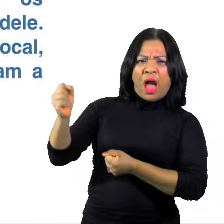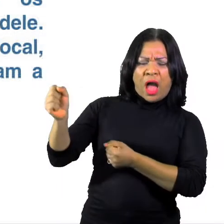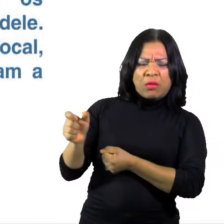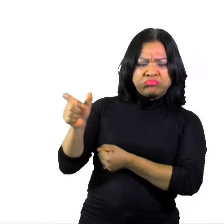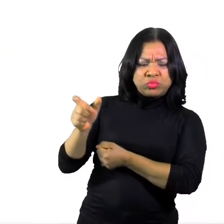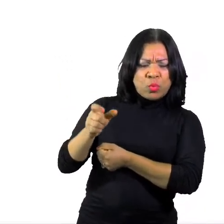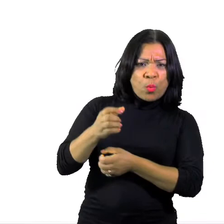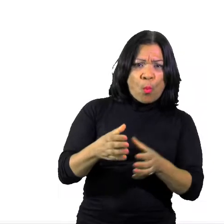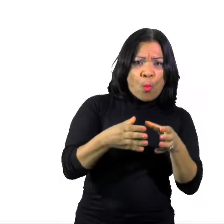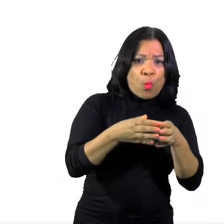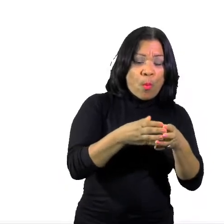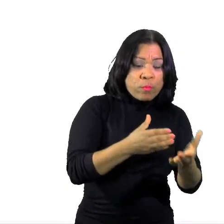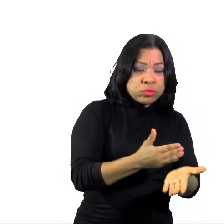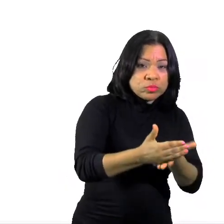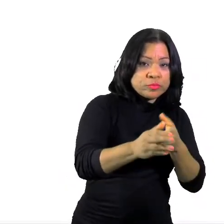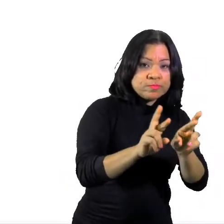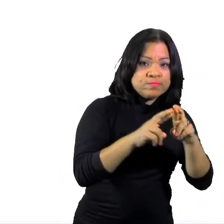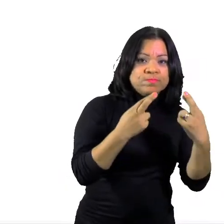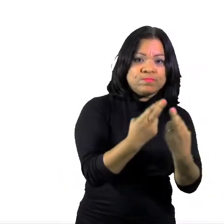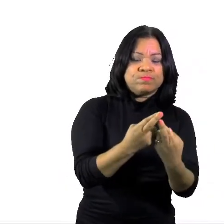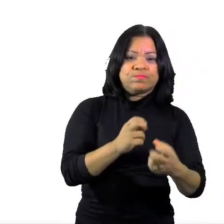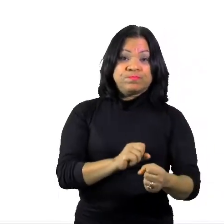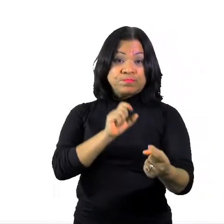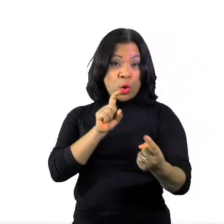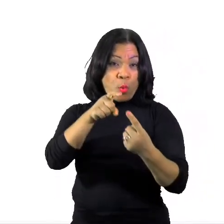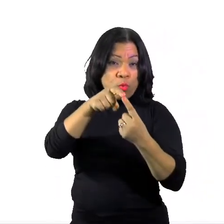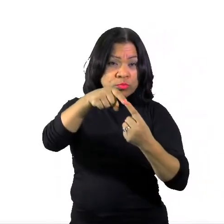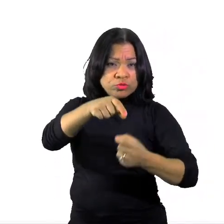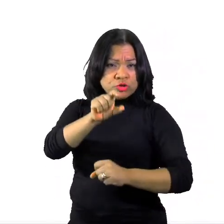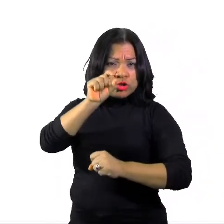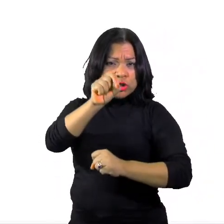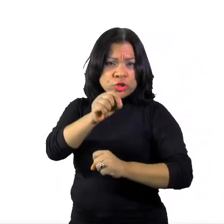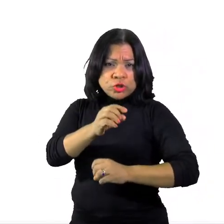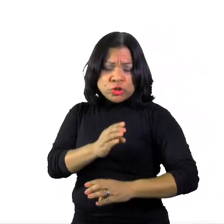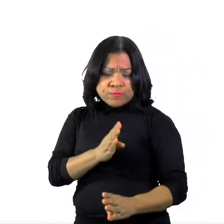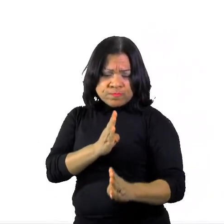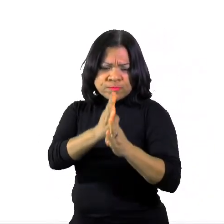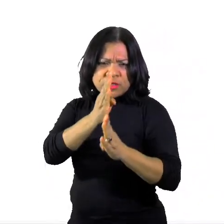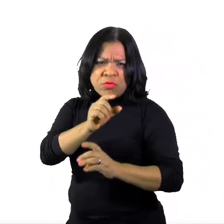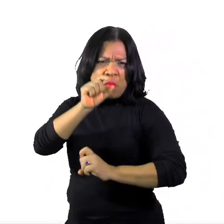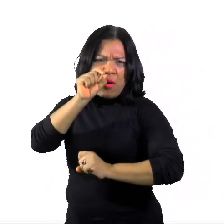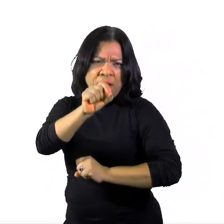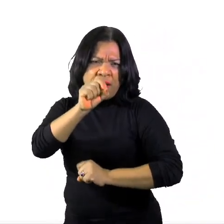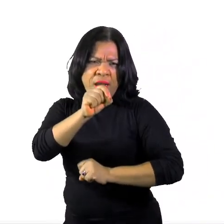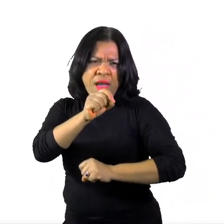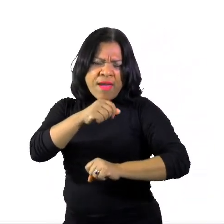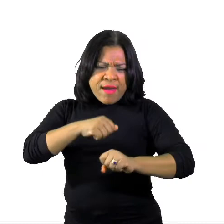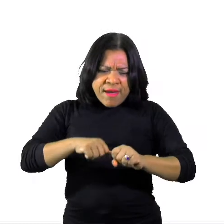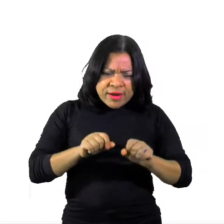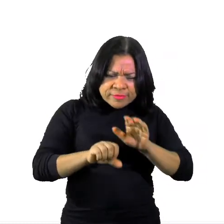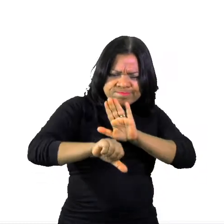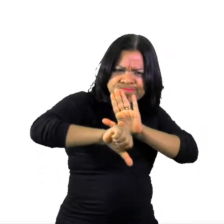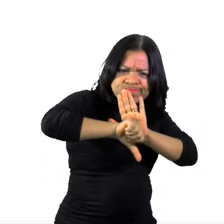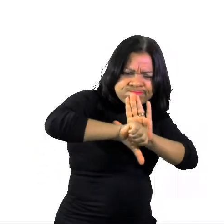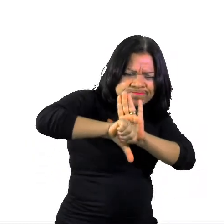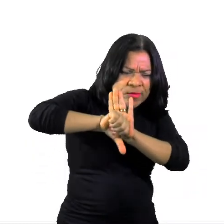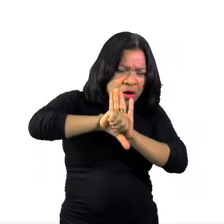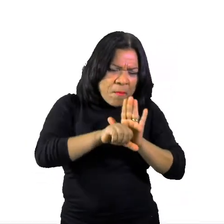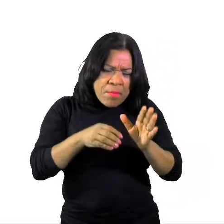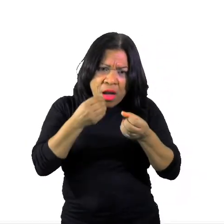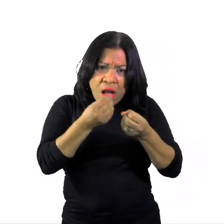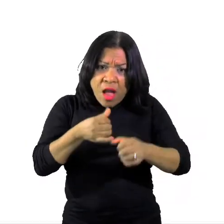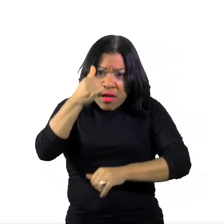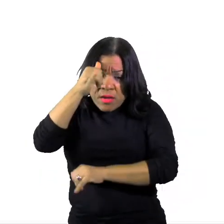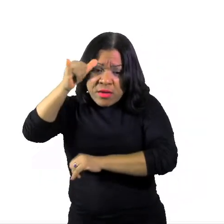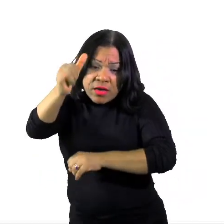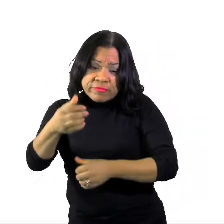reunião. O objetivo era descobrir quem estava cometendo aqueles crimes e evitar que acontecesse o mesmo